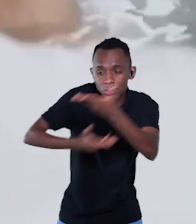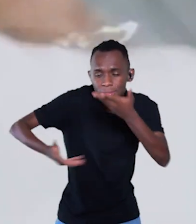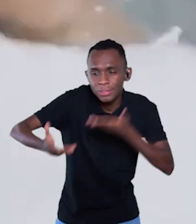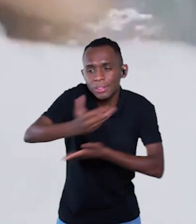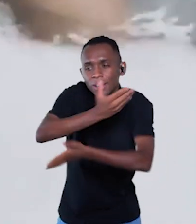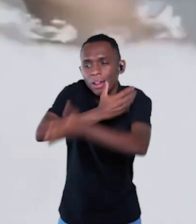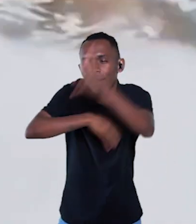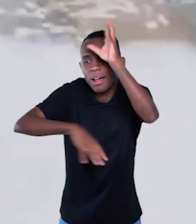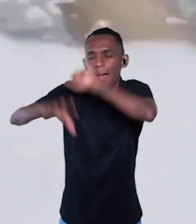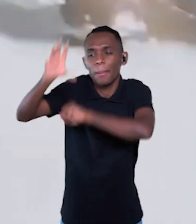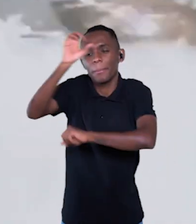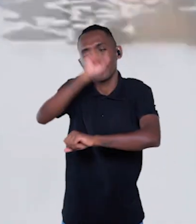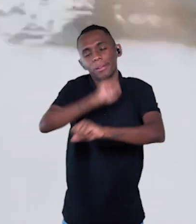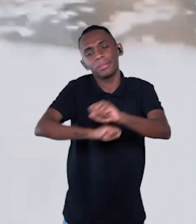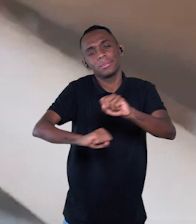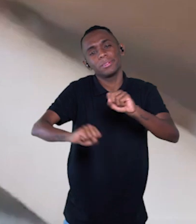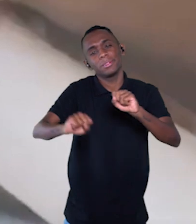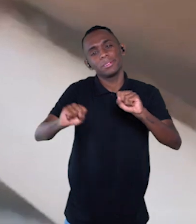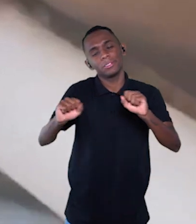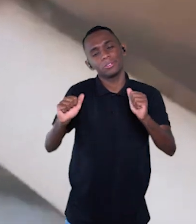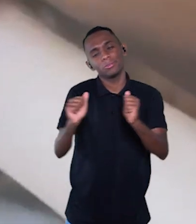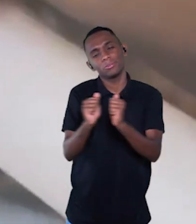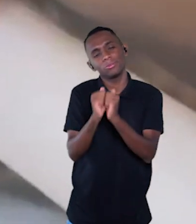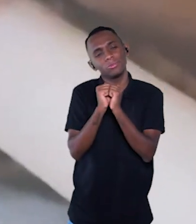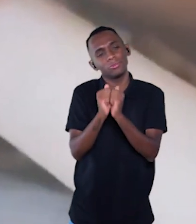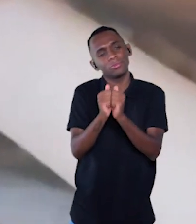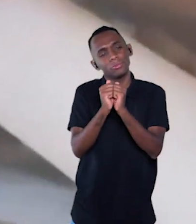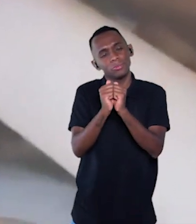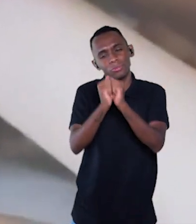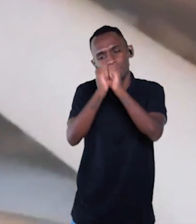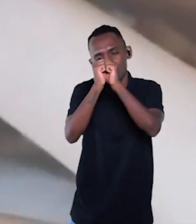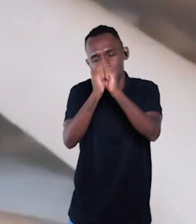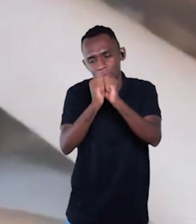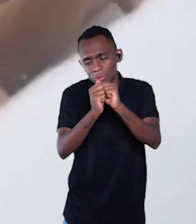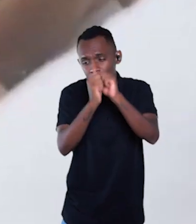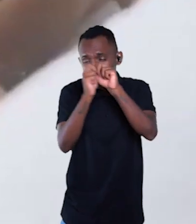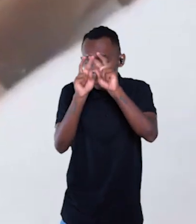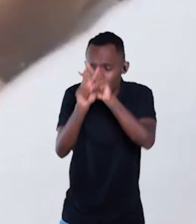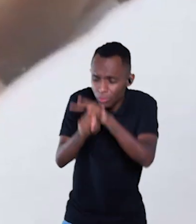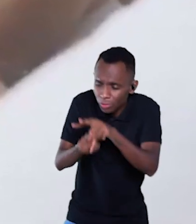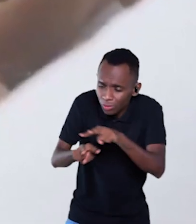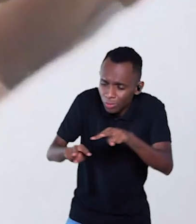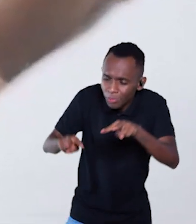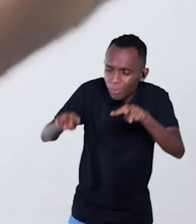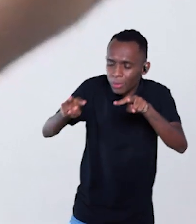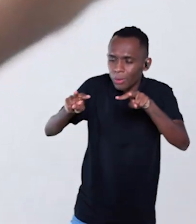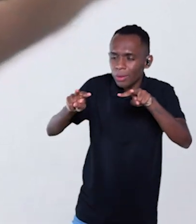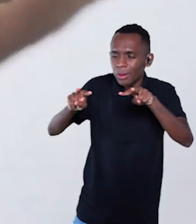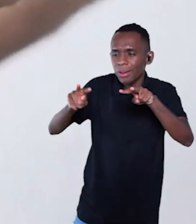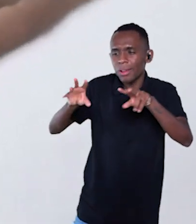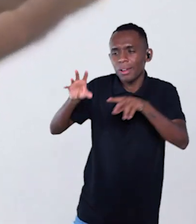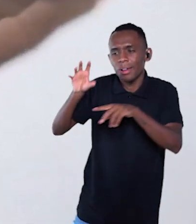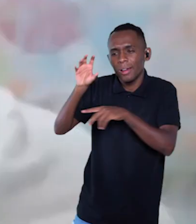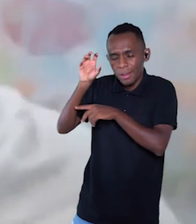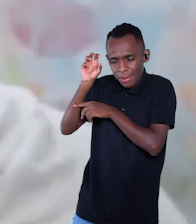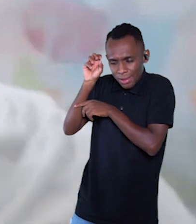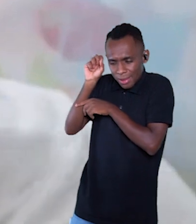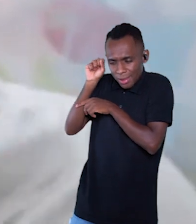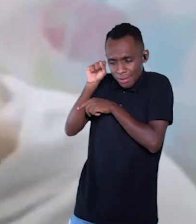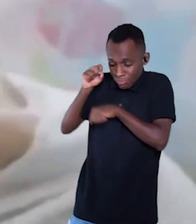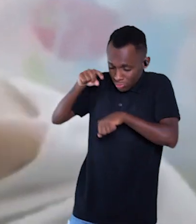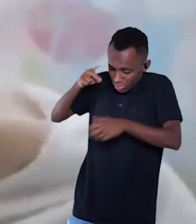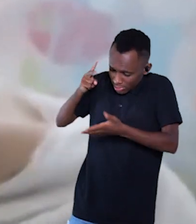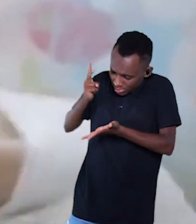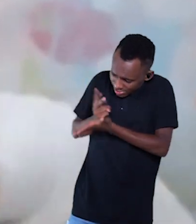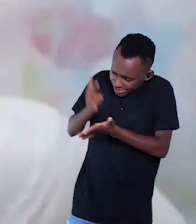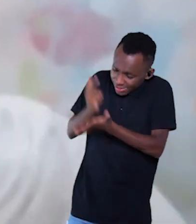da ciência. O meu olhar, meu ouvir, o meu